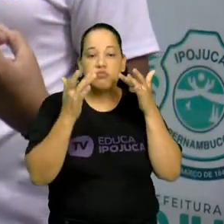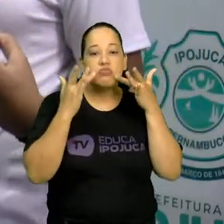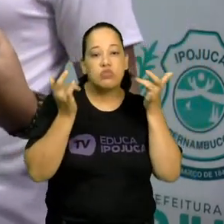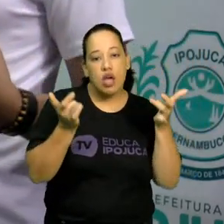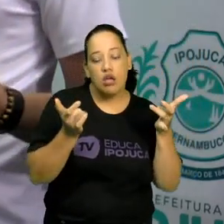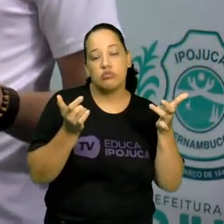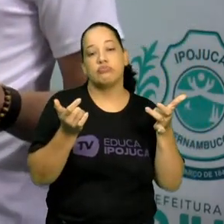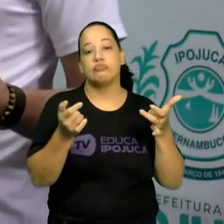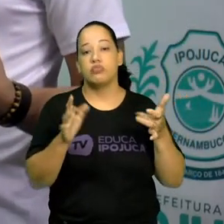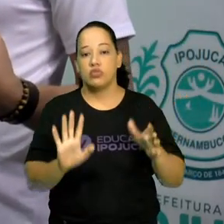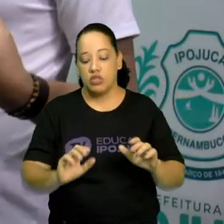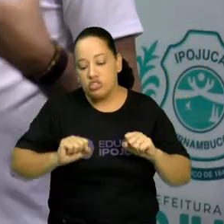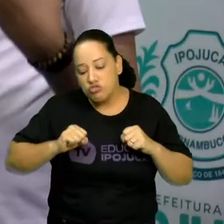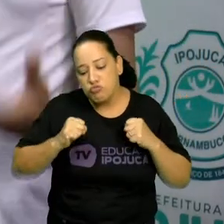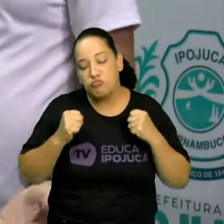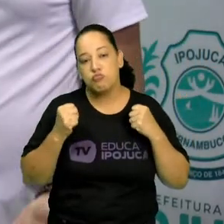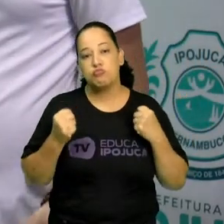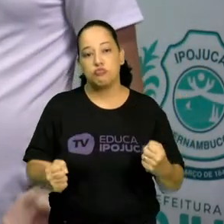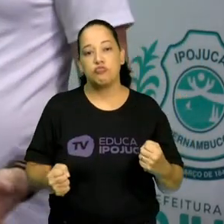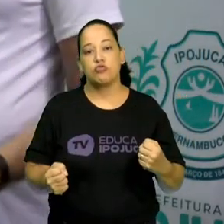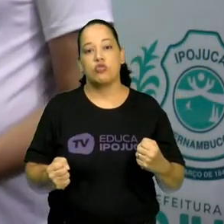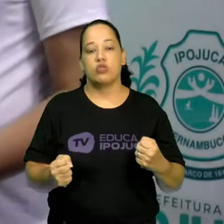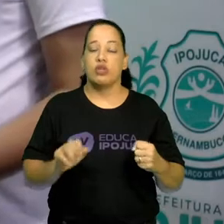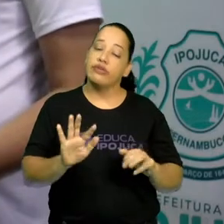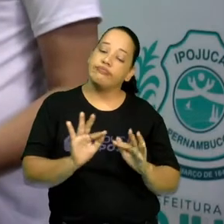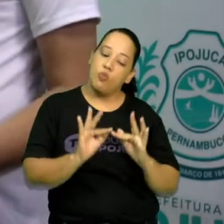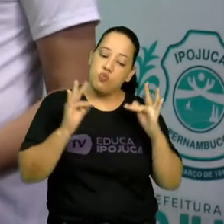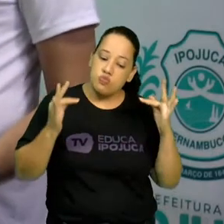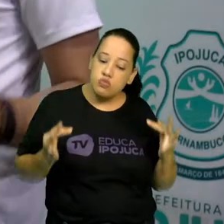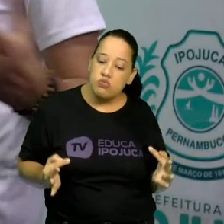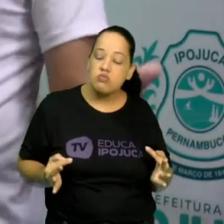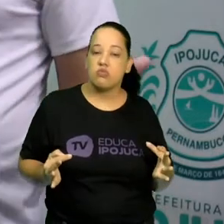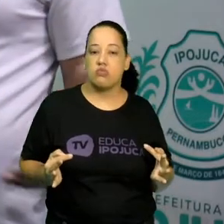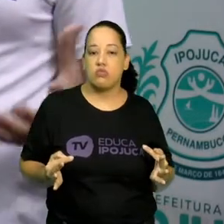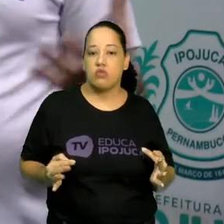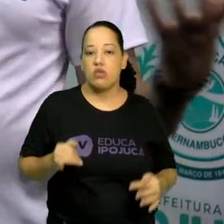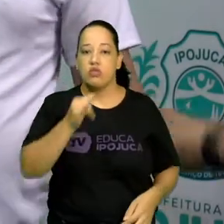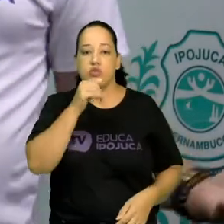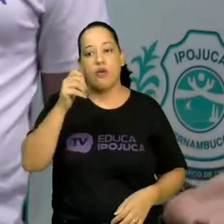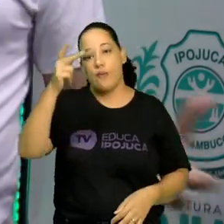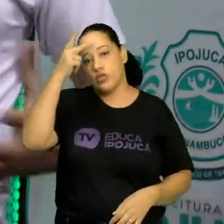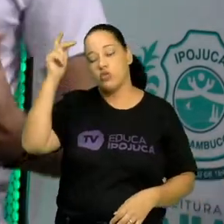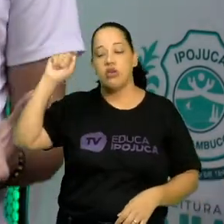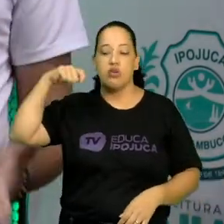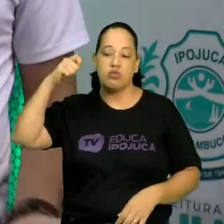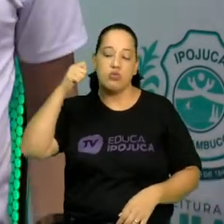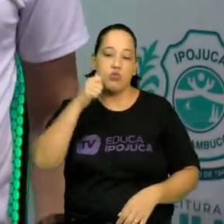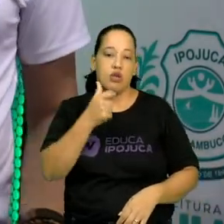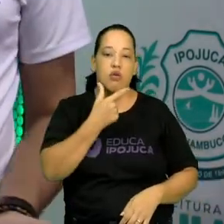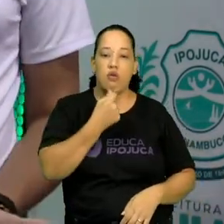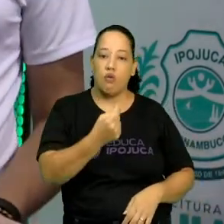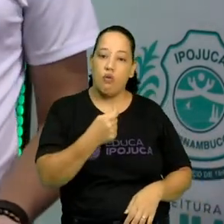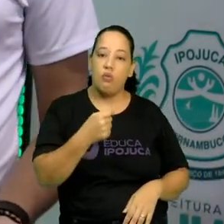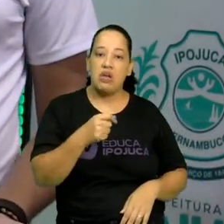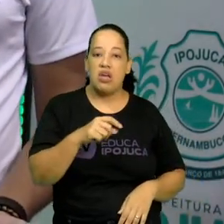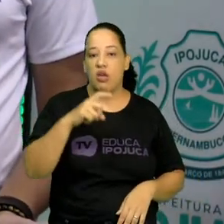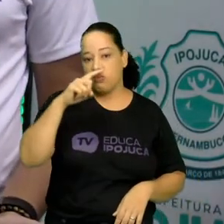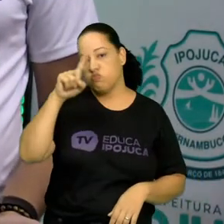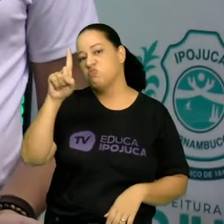a camisa, literalmente. E a humildade. Um ator, uma atriz, não podem ser